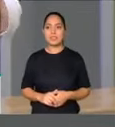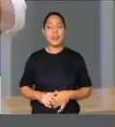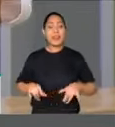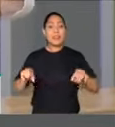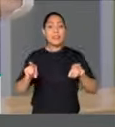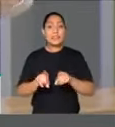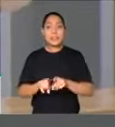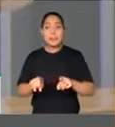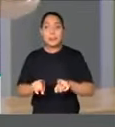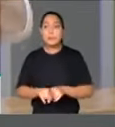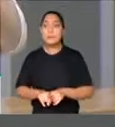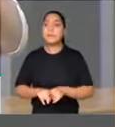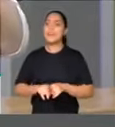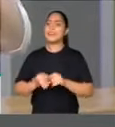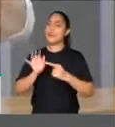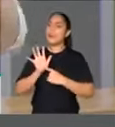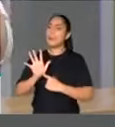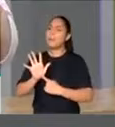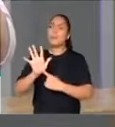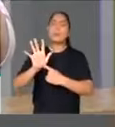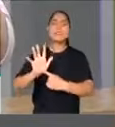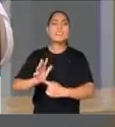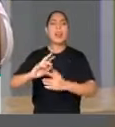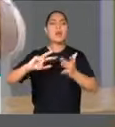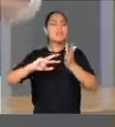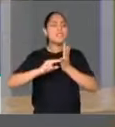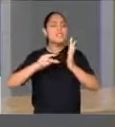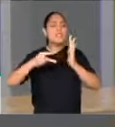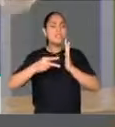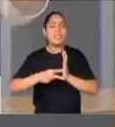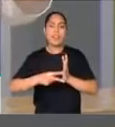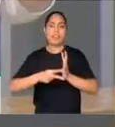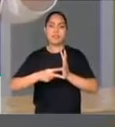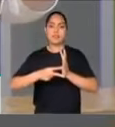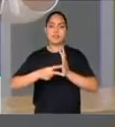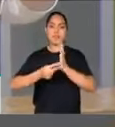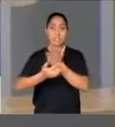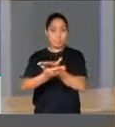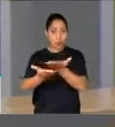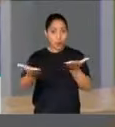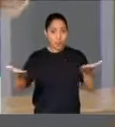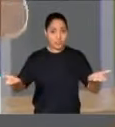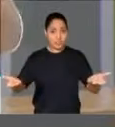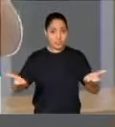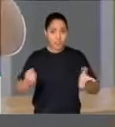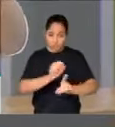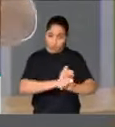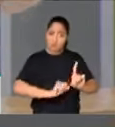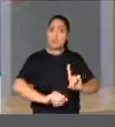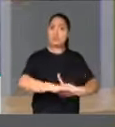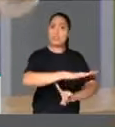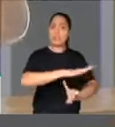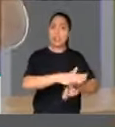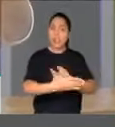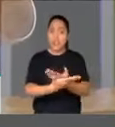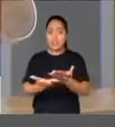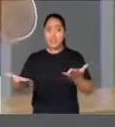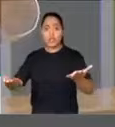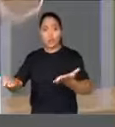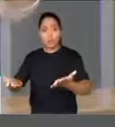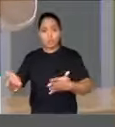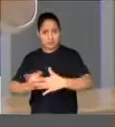queria trazer o significado que é nós, nossa sociedade, nós